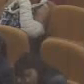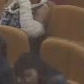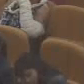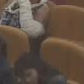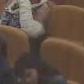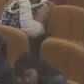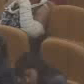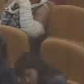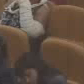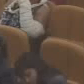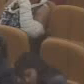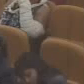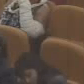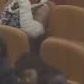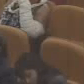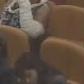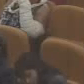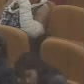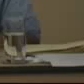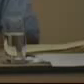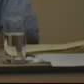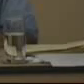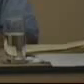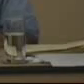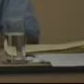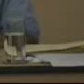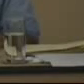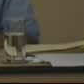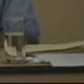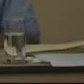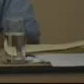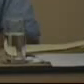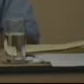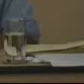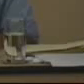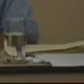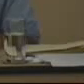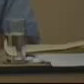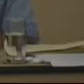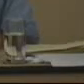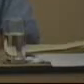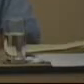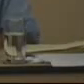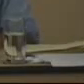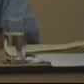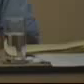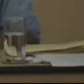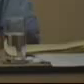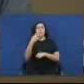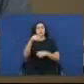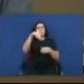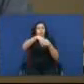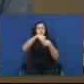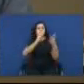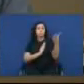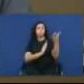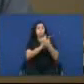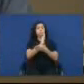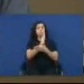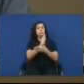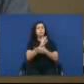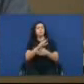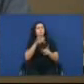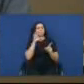dizendo para ser vereador, prefeito, também isso é importante. Mas estou dizendo que se você pressionar o seu candidato eleito,